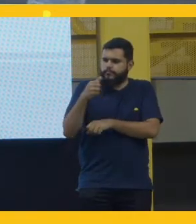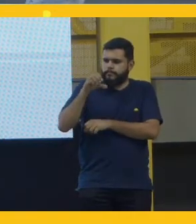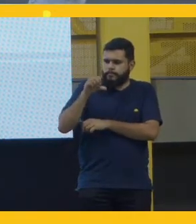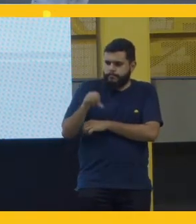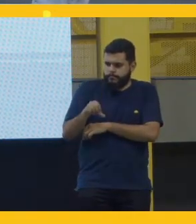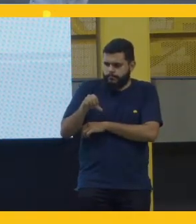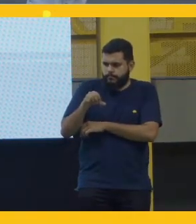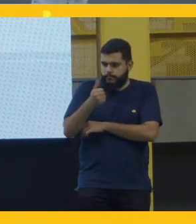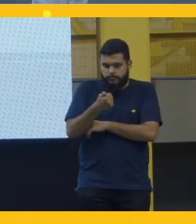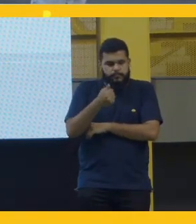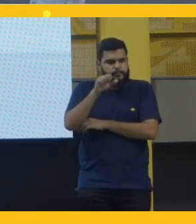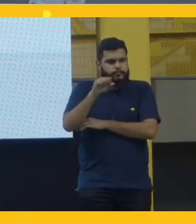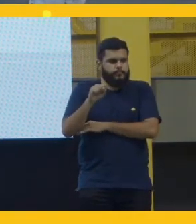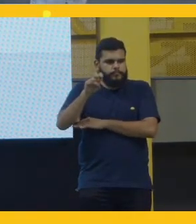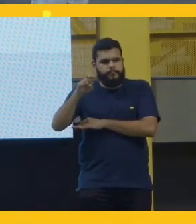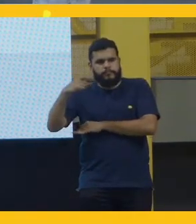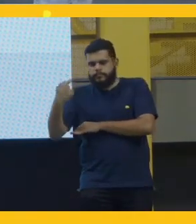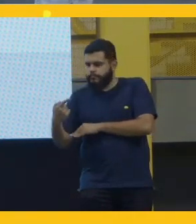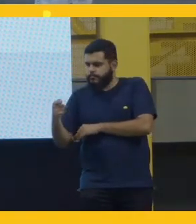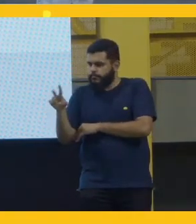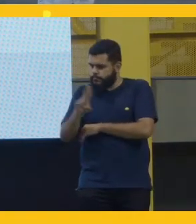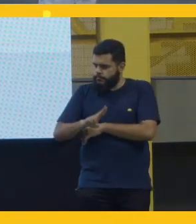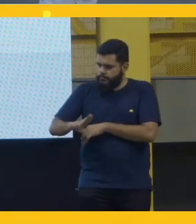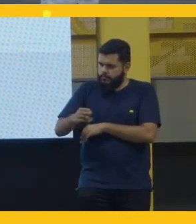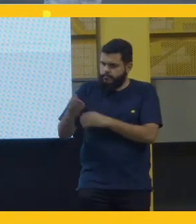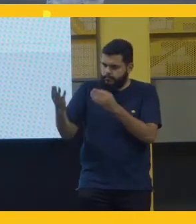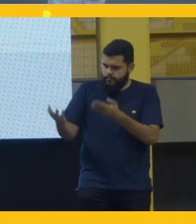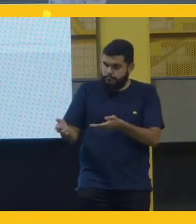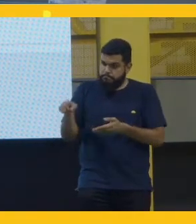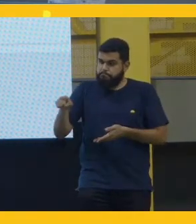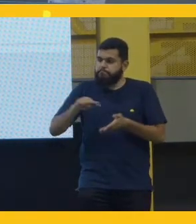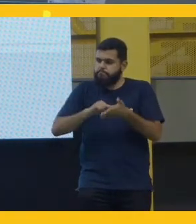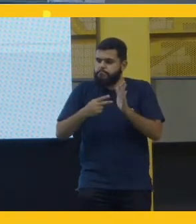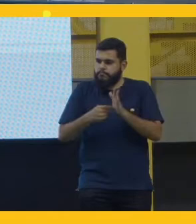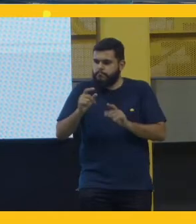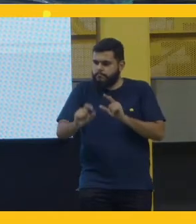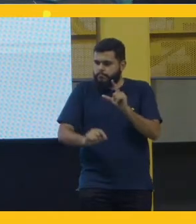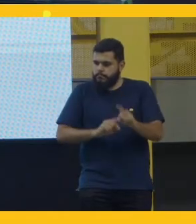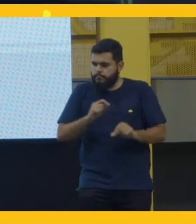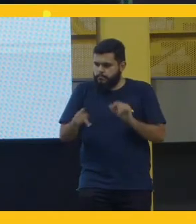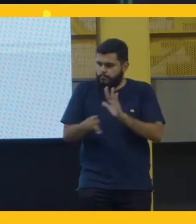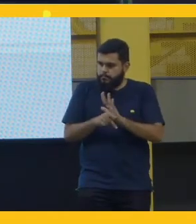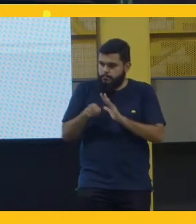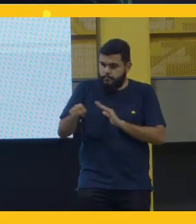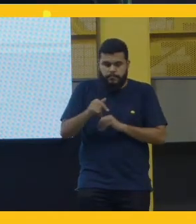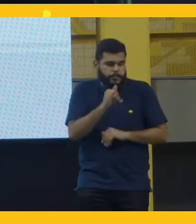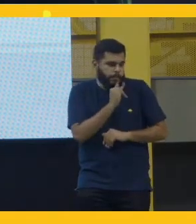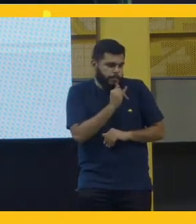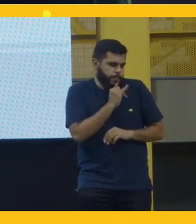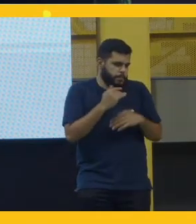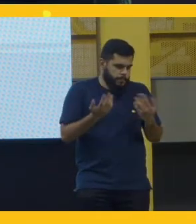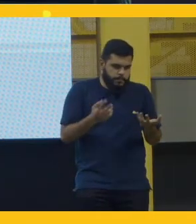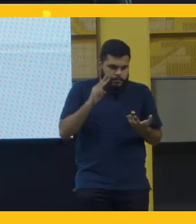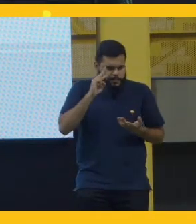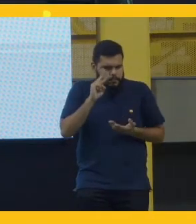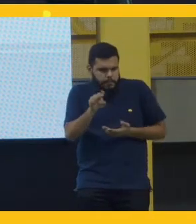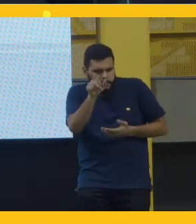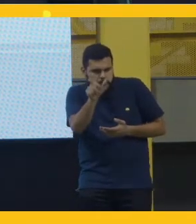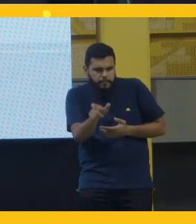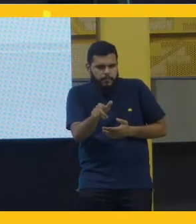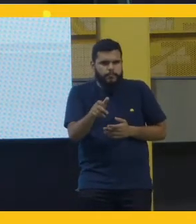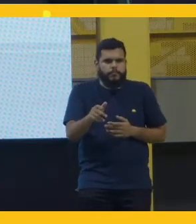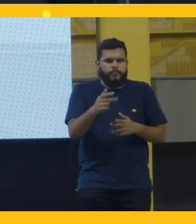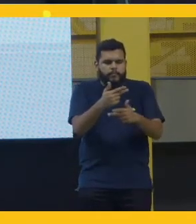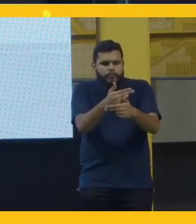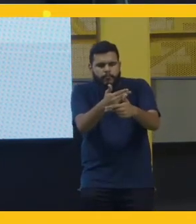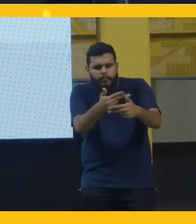1857 e posteriormente pelo Tyndall. Este efeito é o que torna possível, por exemplo, observar partículas